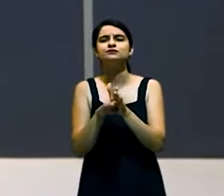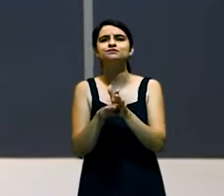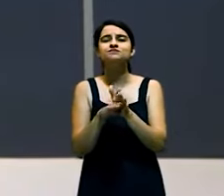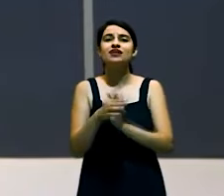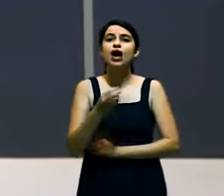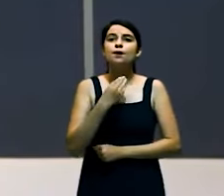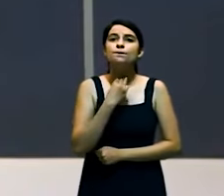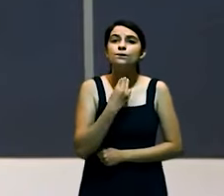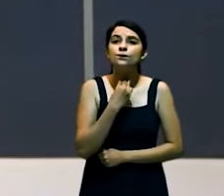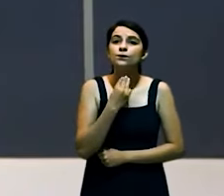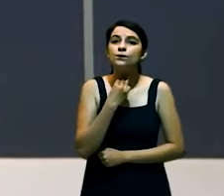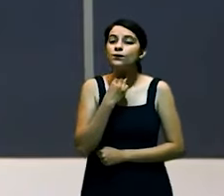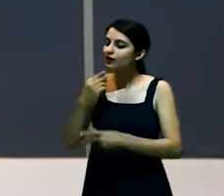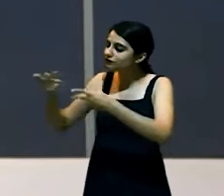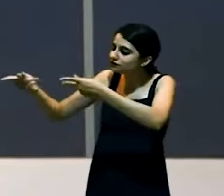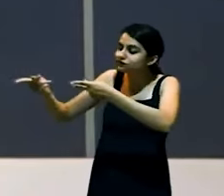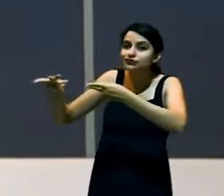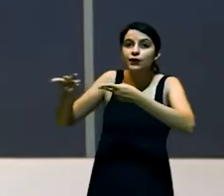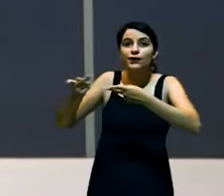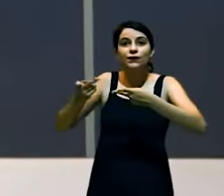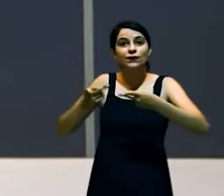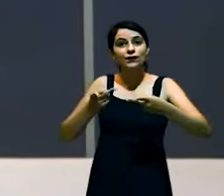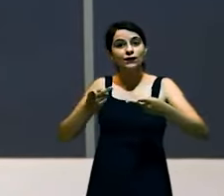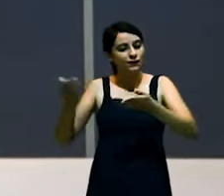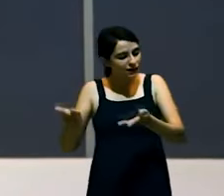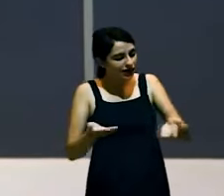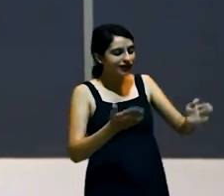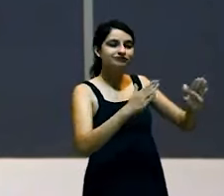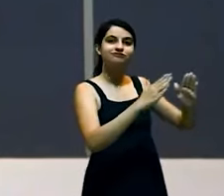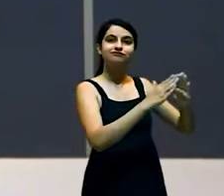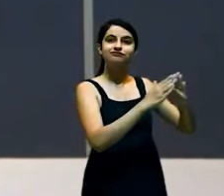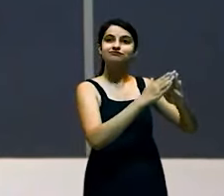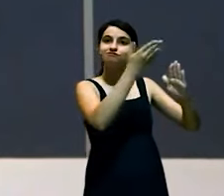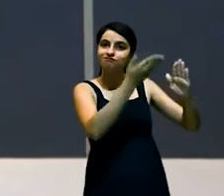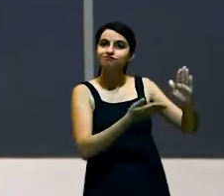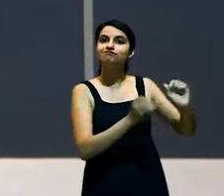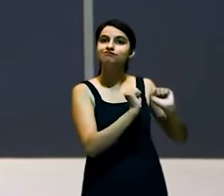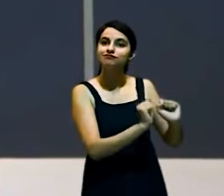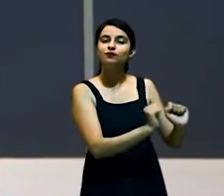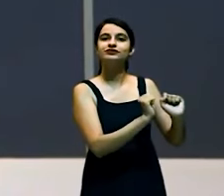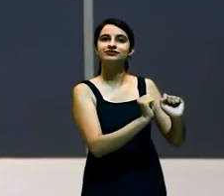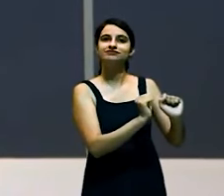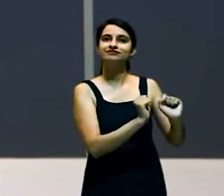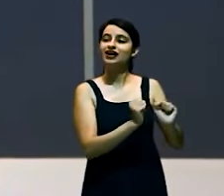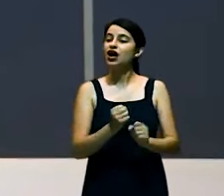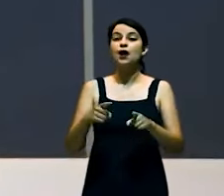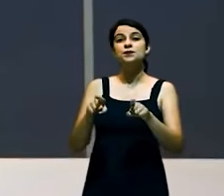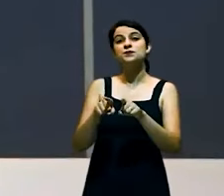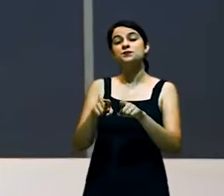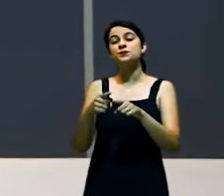Marta faz o convite para que ele se hospede na casa. Eram amigos,